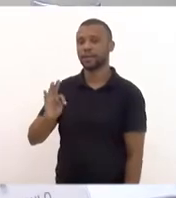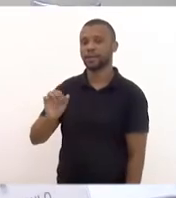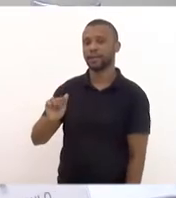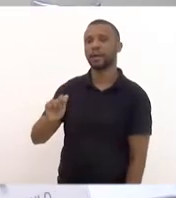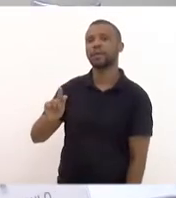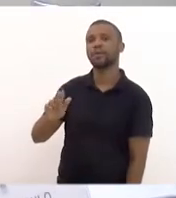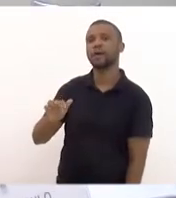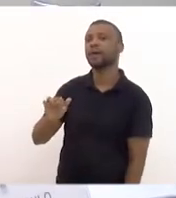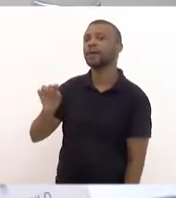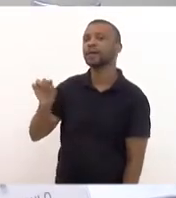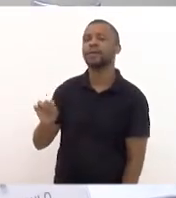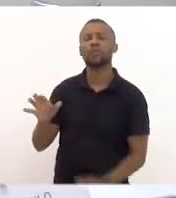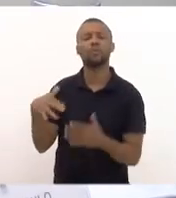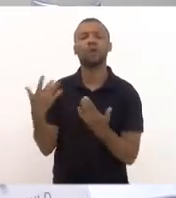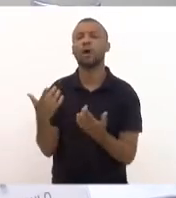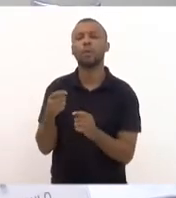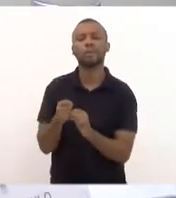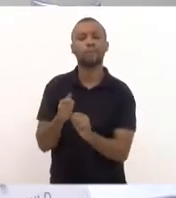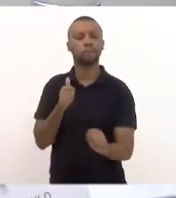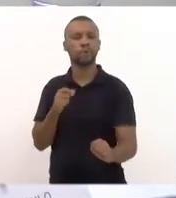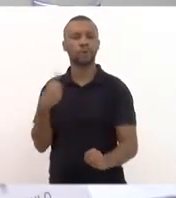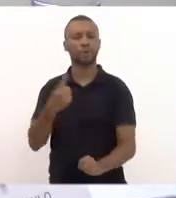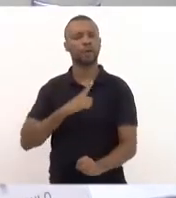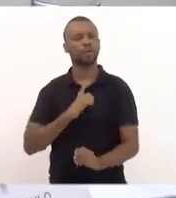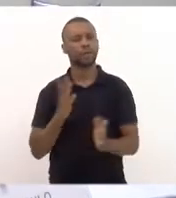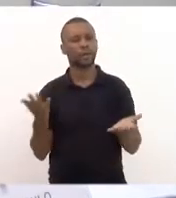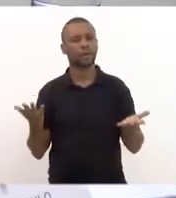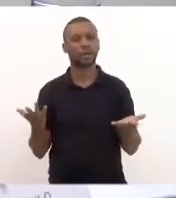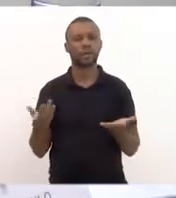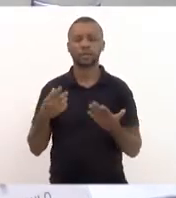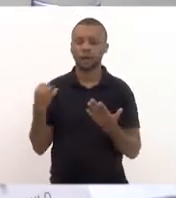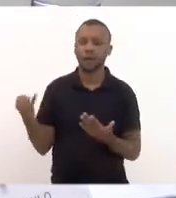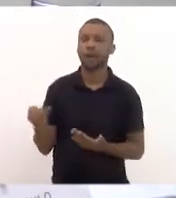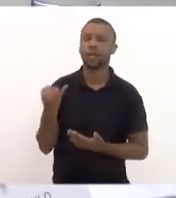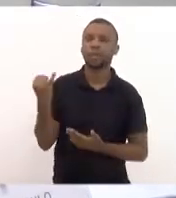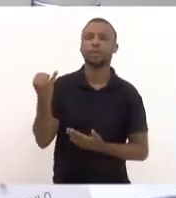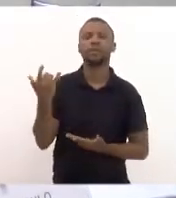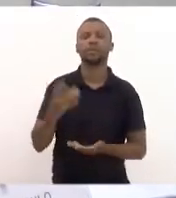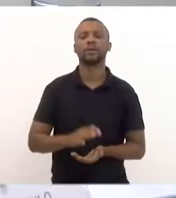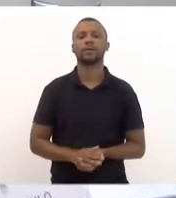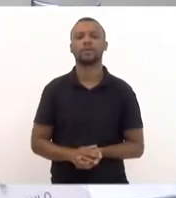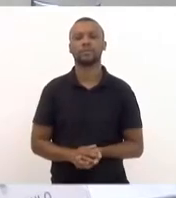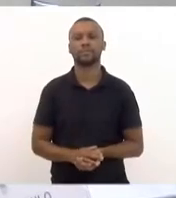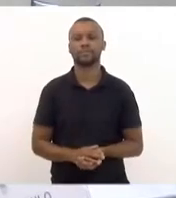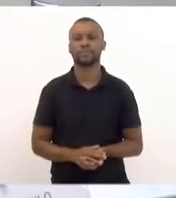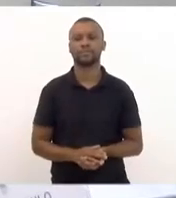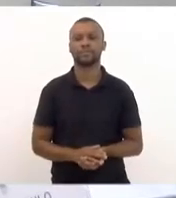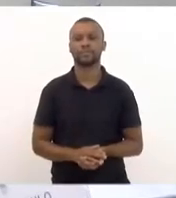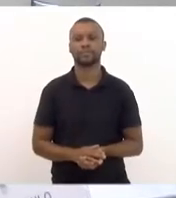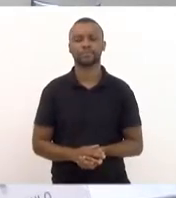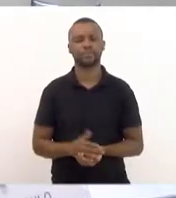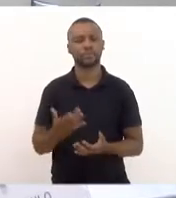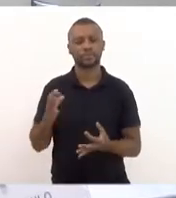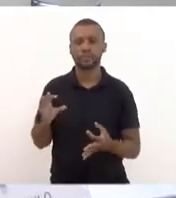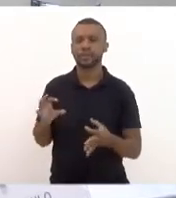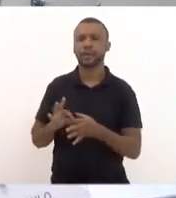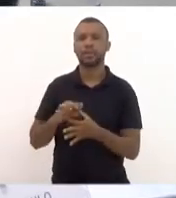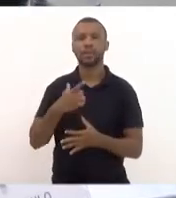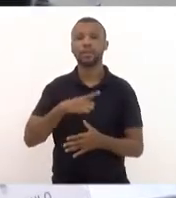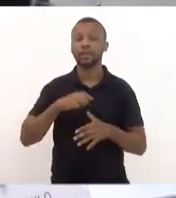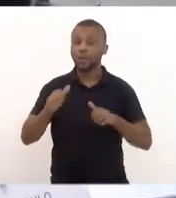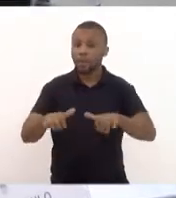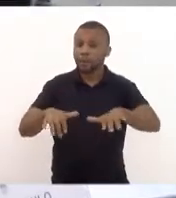ô Lídia, bota aí questão é importante. Porque a gente vai virar um anexo do Espírito Santo, né? Você vê, a gente está aqui com uma